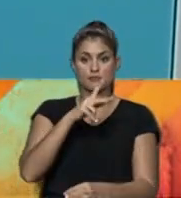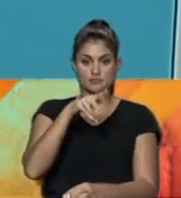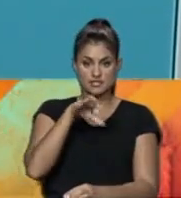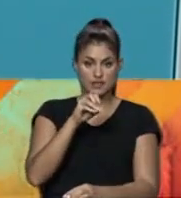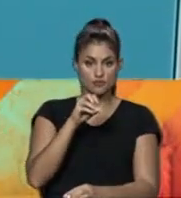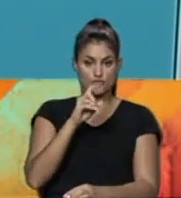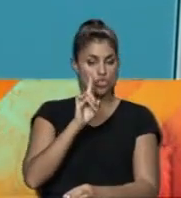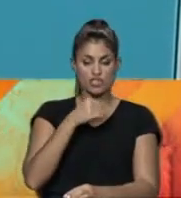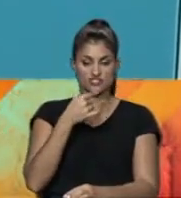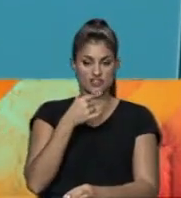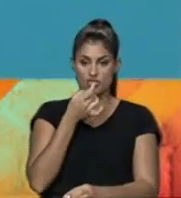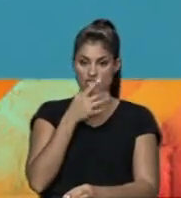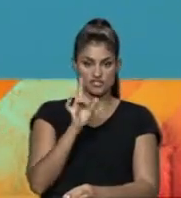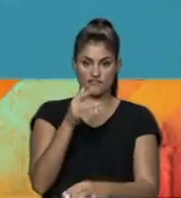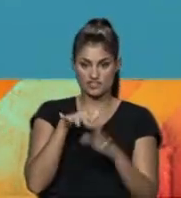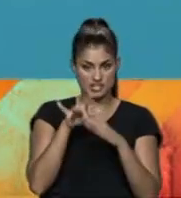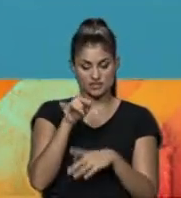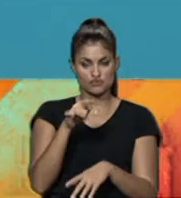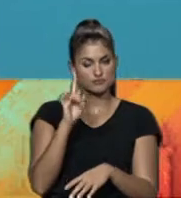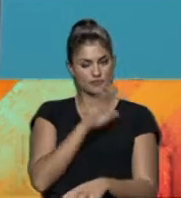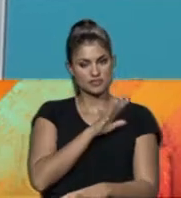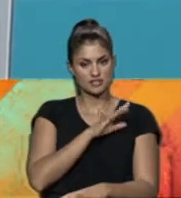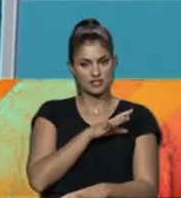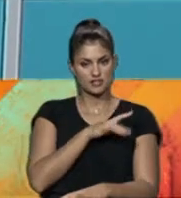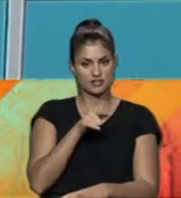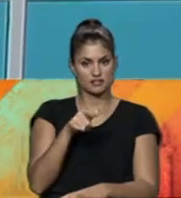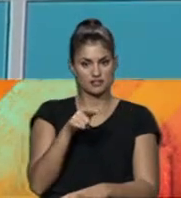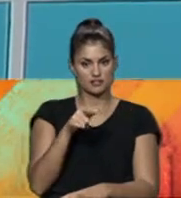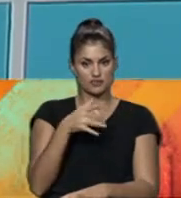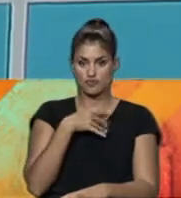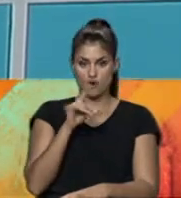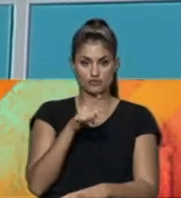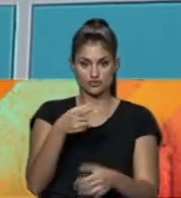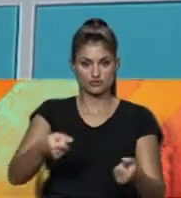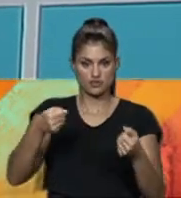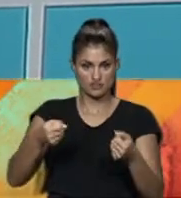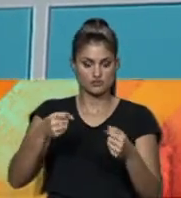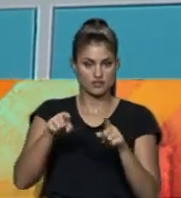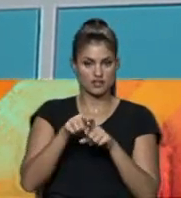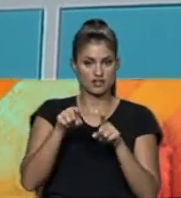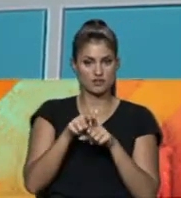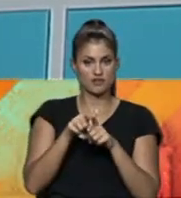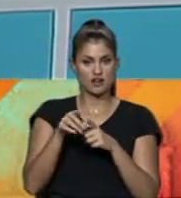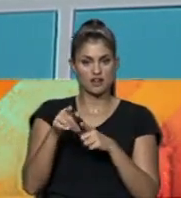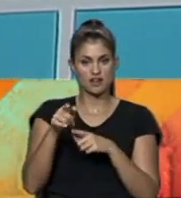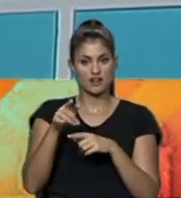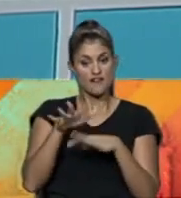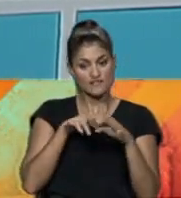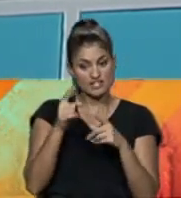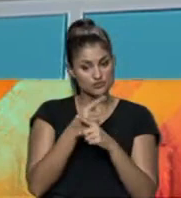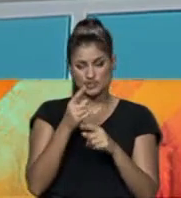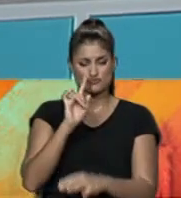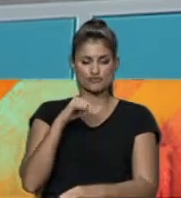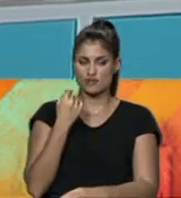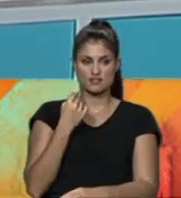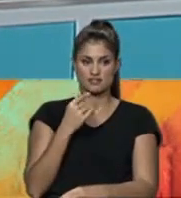interação. Gosto de ir provando. É e, portanto, a panela de pressão, o que eu não gosto da panela de pressão é a interação, essa coisa, não é? É só mais